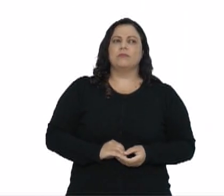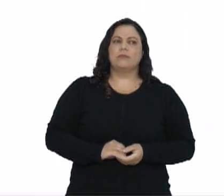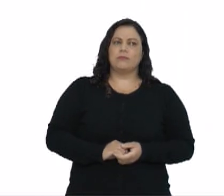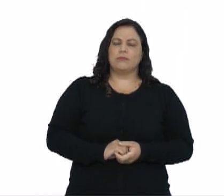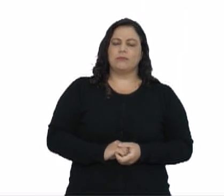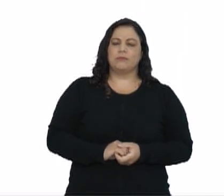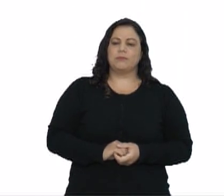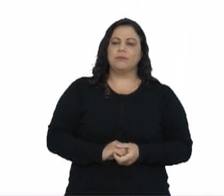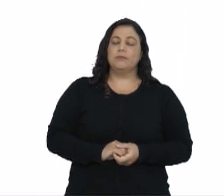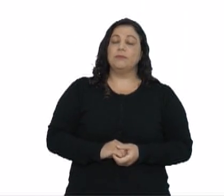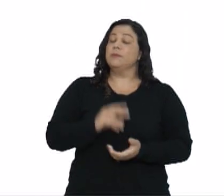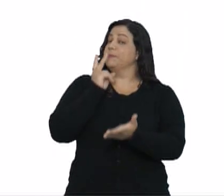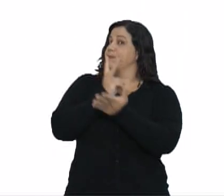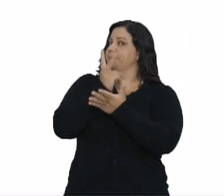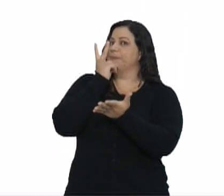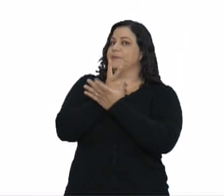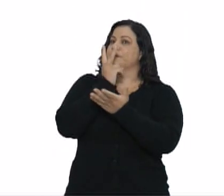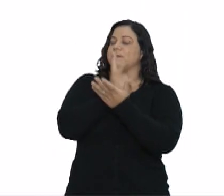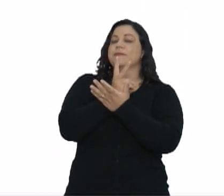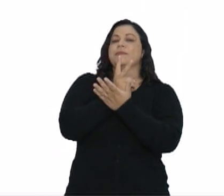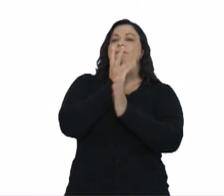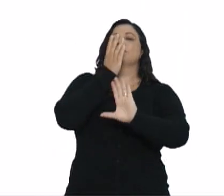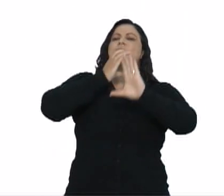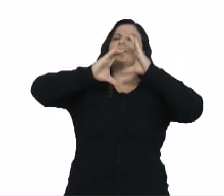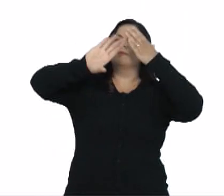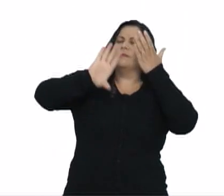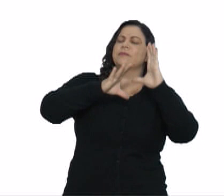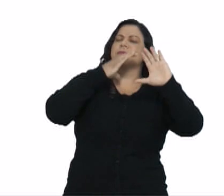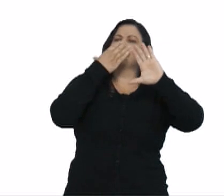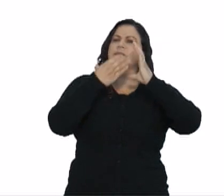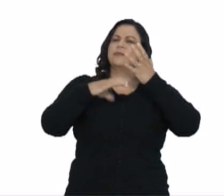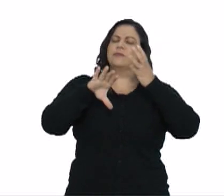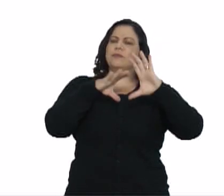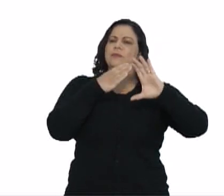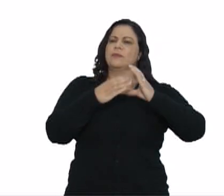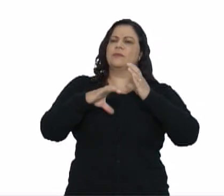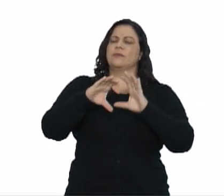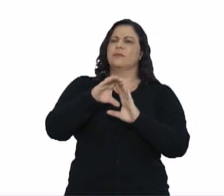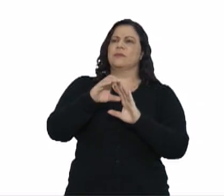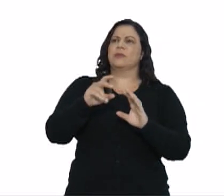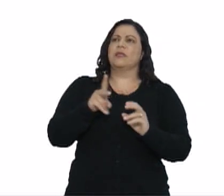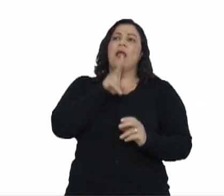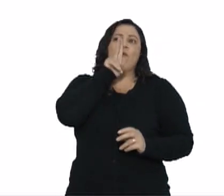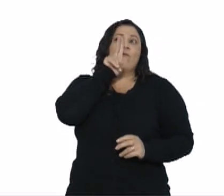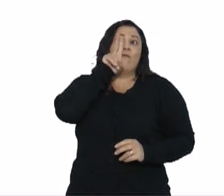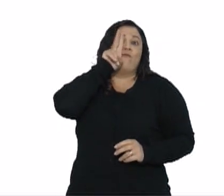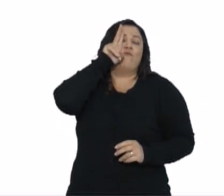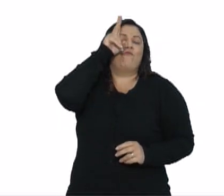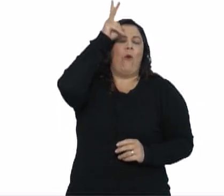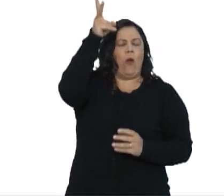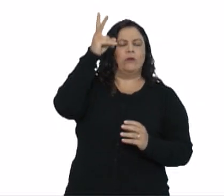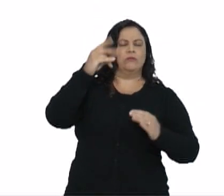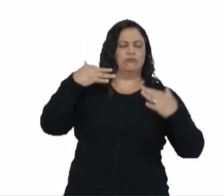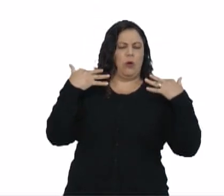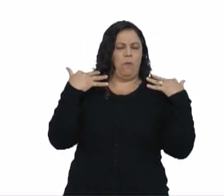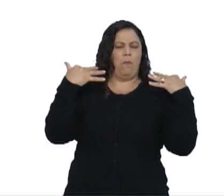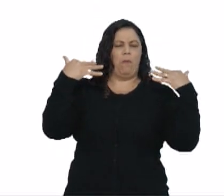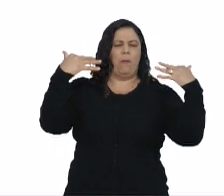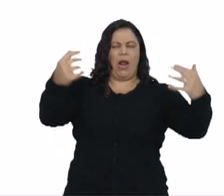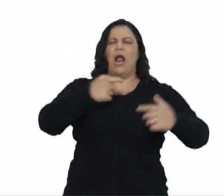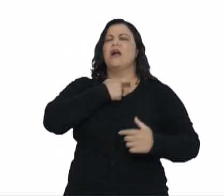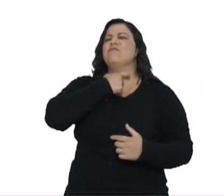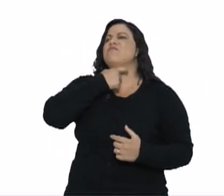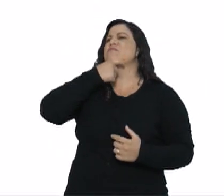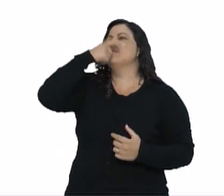Frequentemente, as cantatas começavam com um coro pesado, muito forte, né? Prosseguiam com recitativos, né? Que são partes faladas,